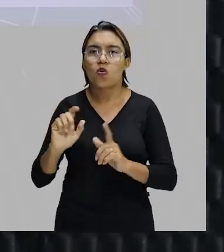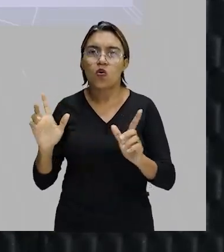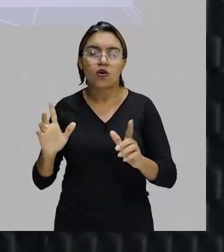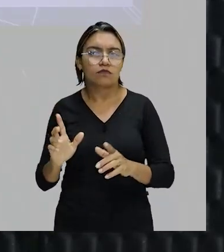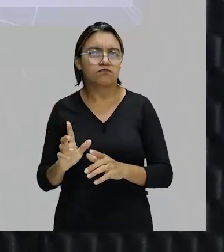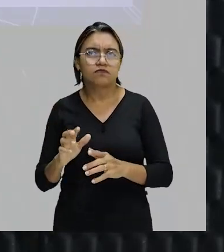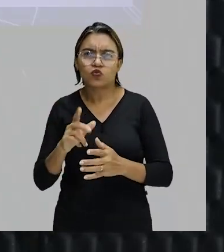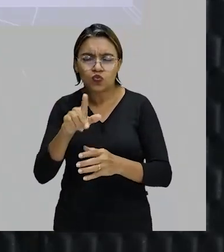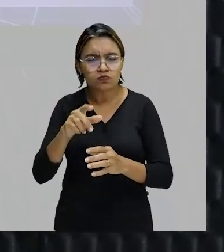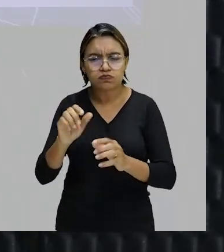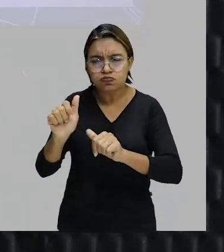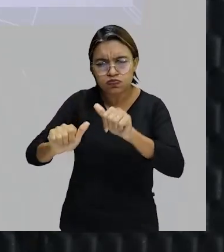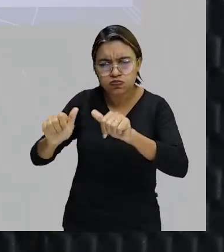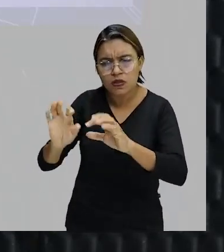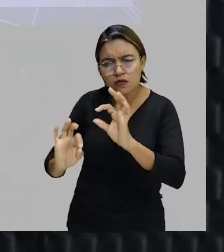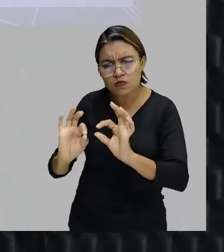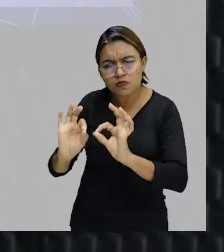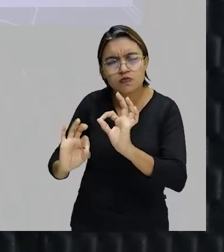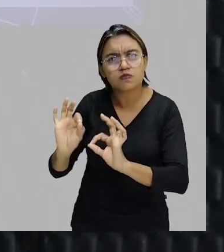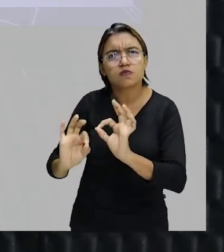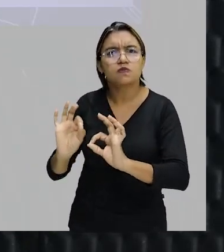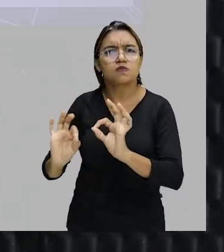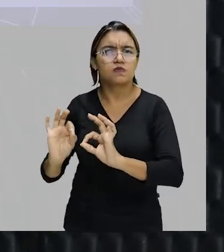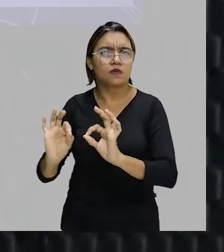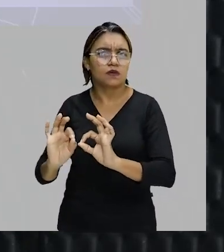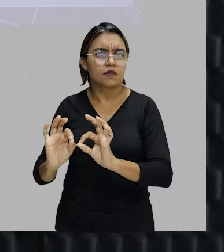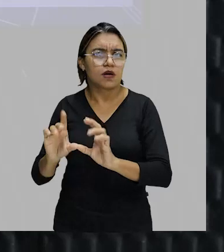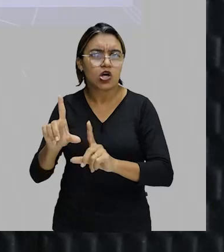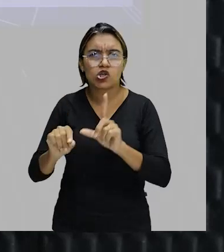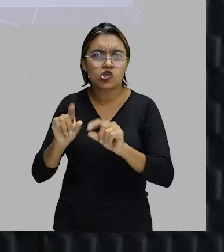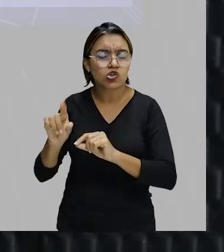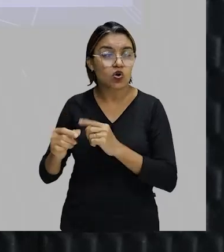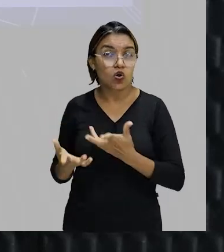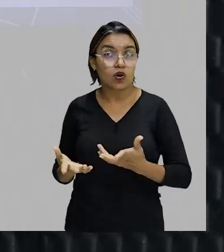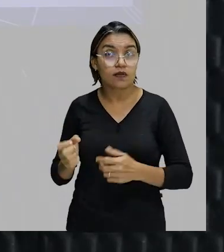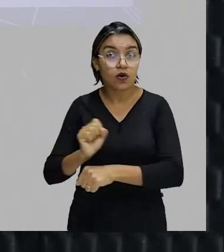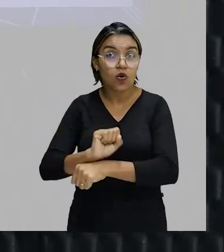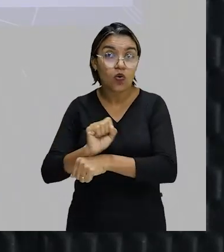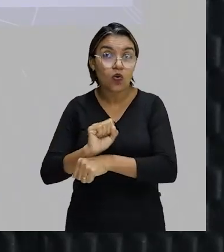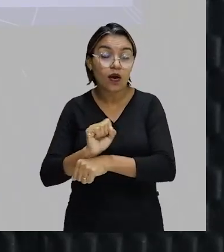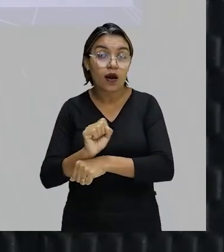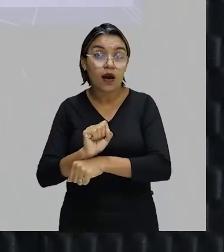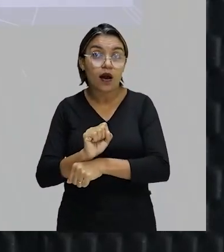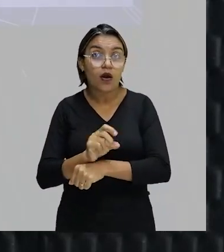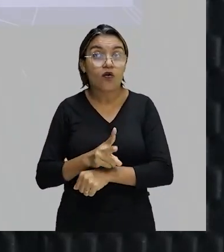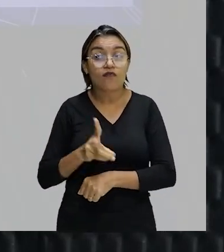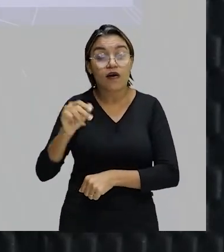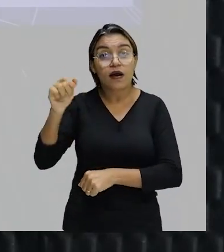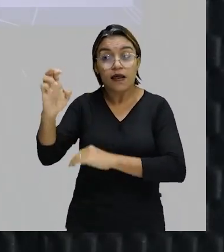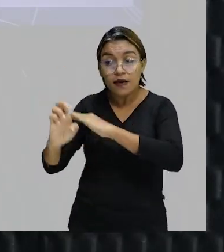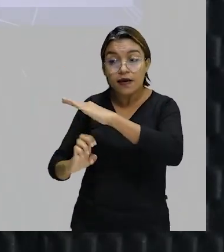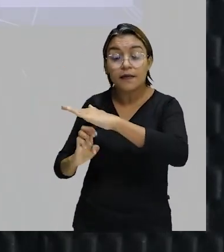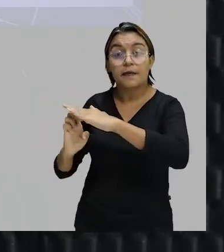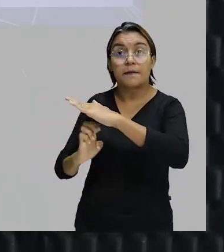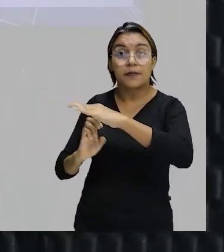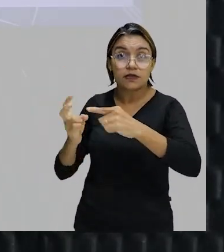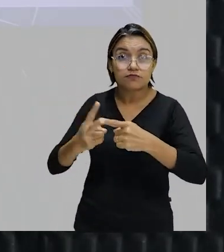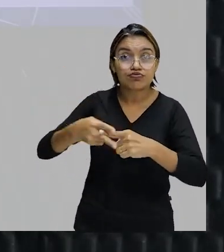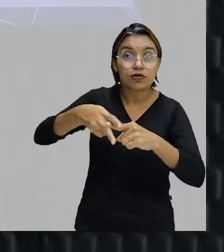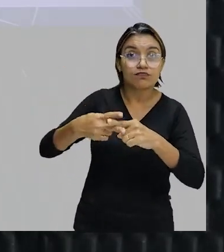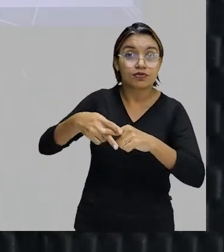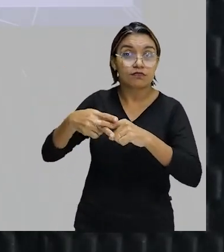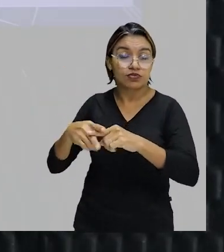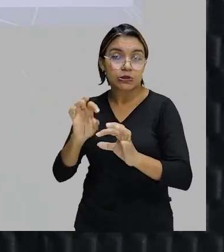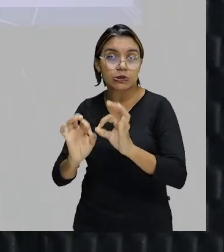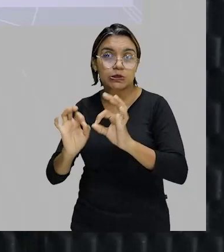de milha, tu vai montando o carro do jeito que tu quer. E aí o carro vai ser mandado para ser montado. Tá? Então hoje o cara compra, por